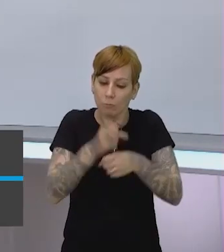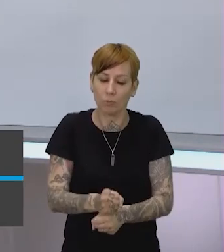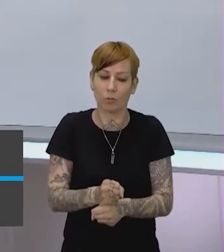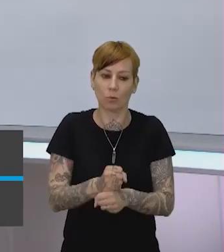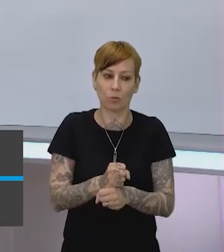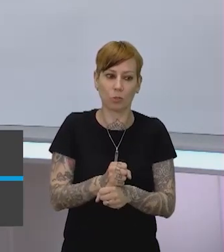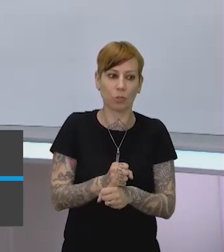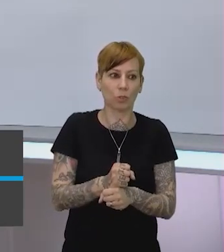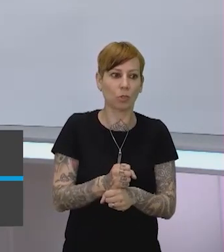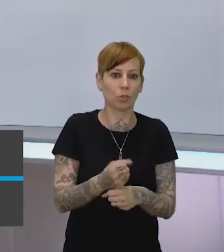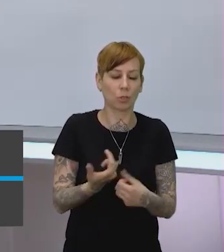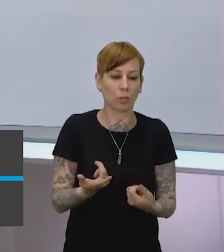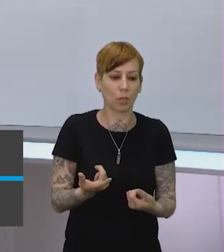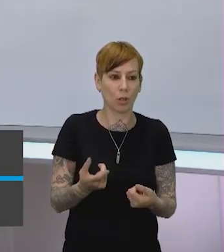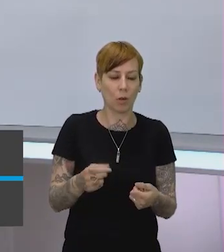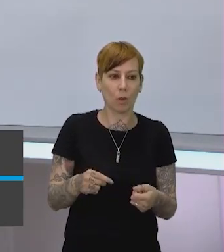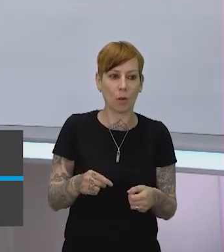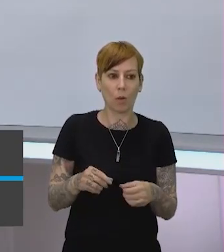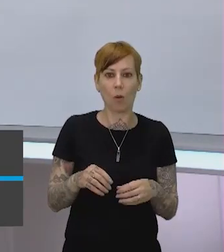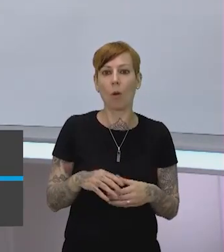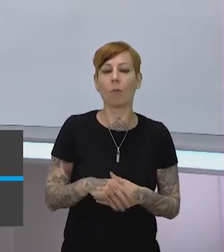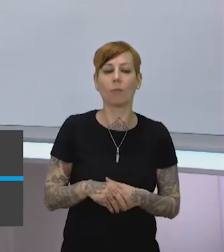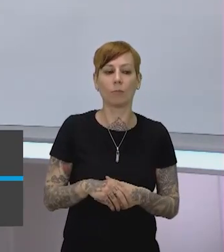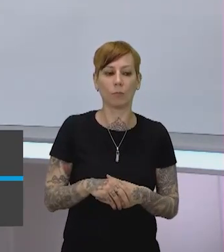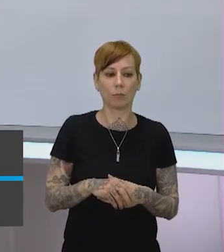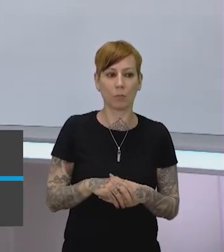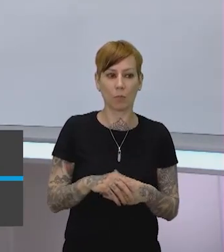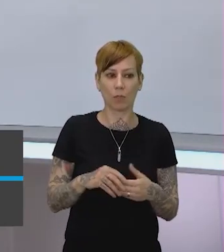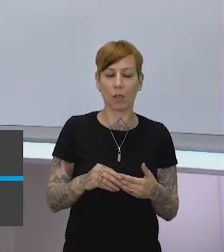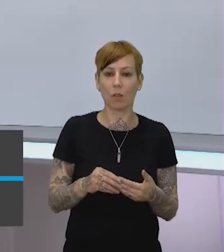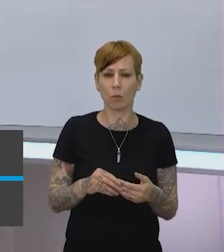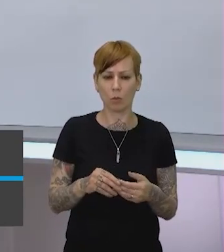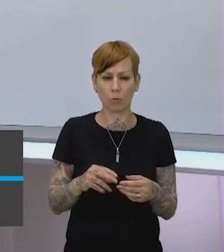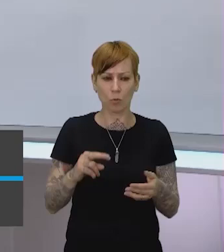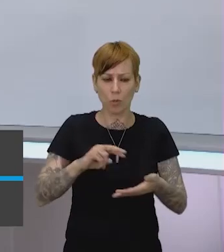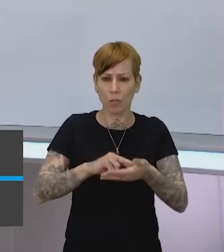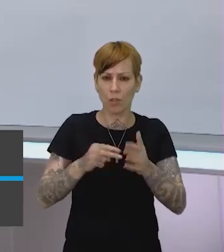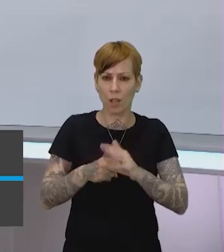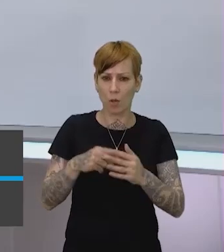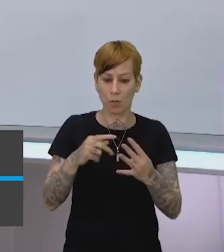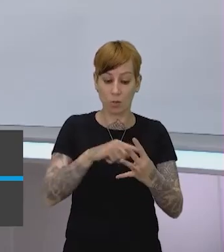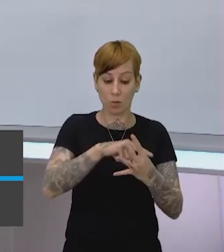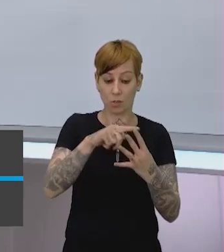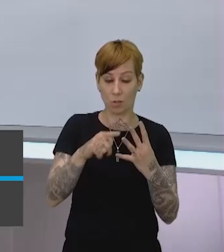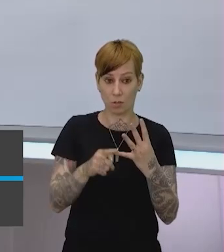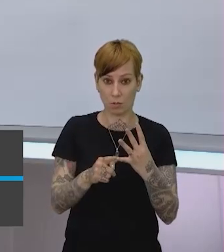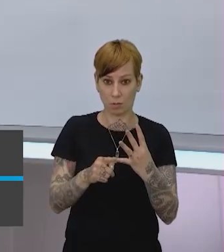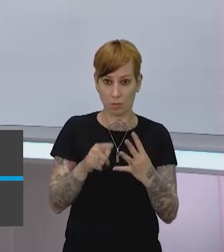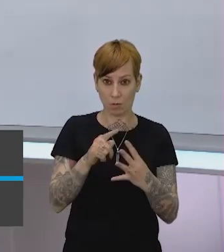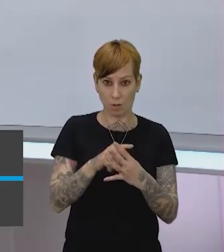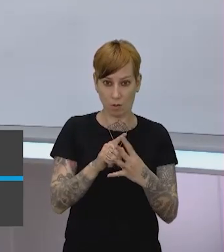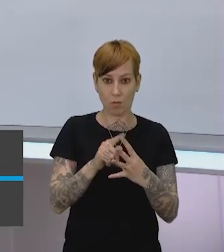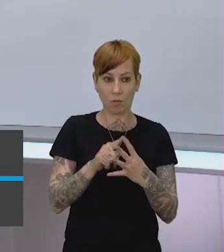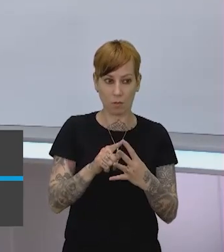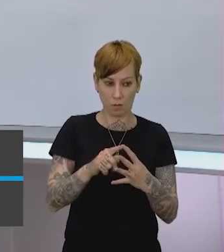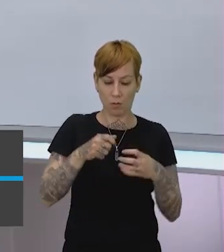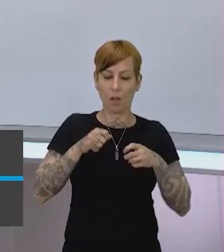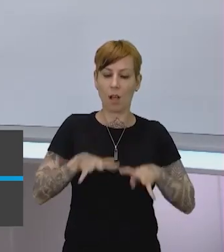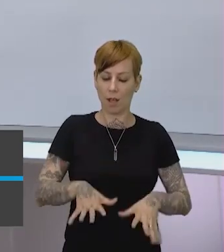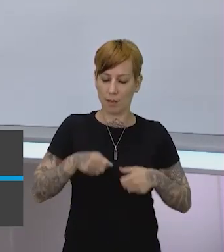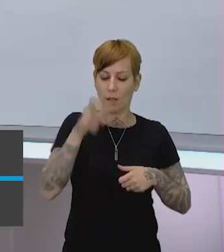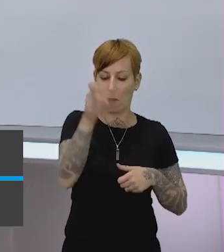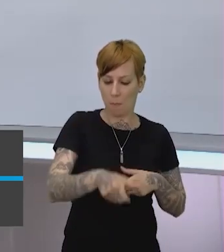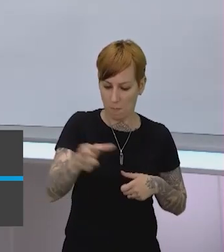objeto técnico. Então, quer dizer, tudo que tem a ver com essas 4 coisas que são o agente, a ação,